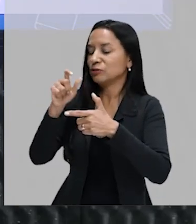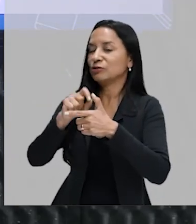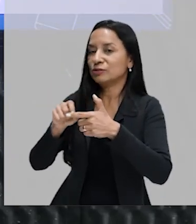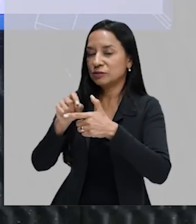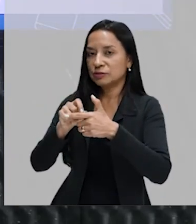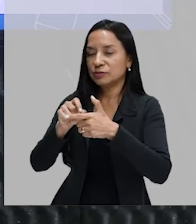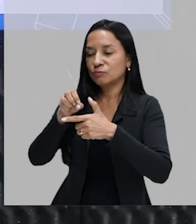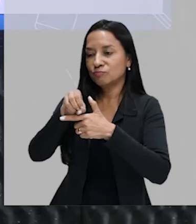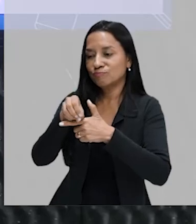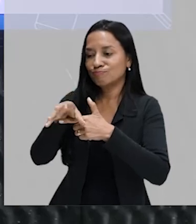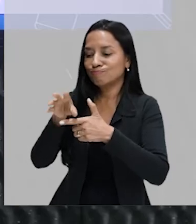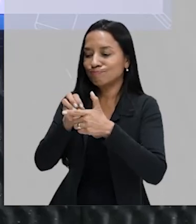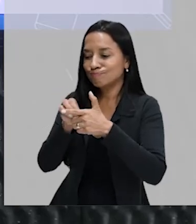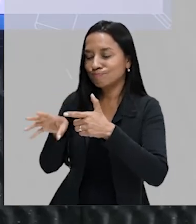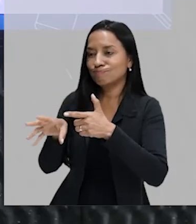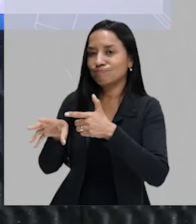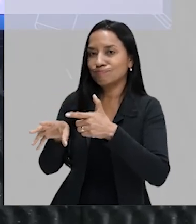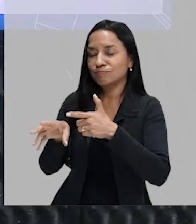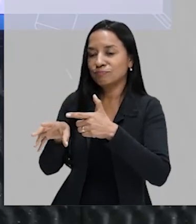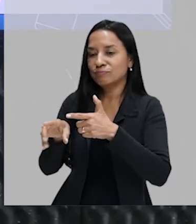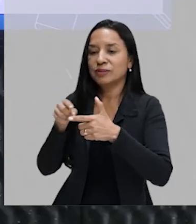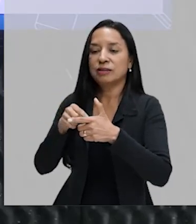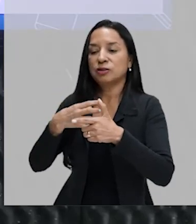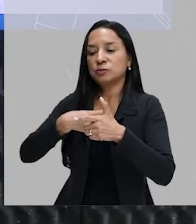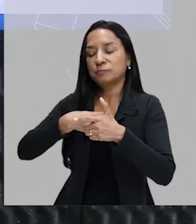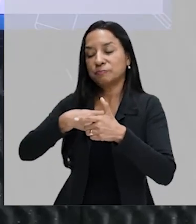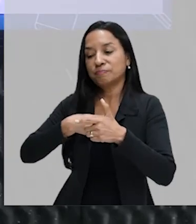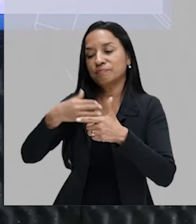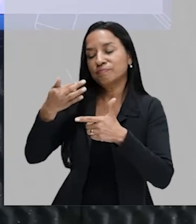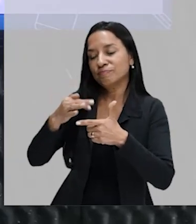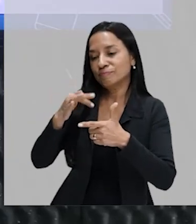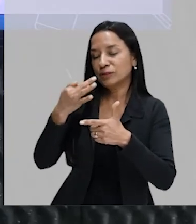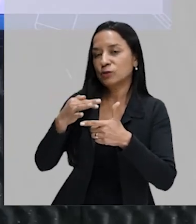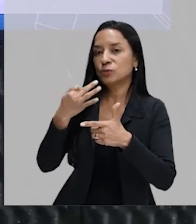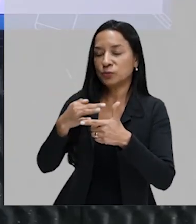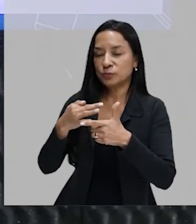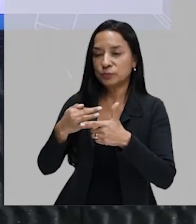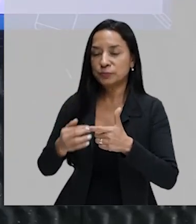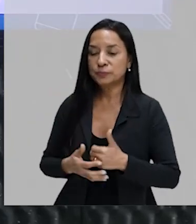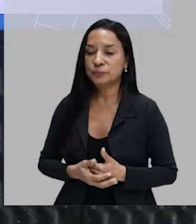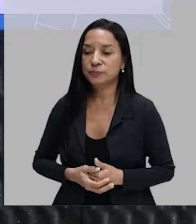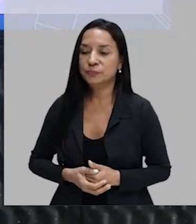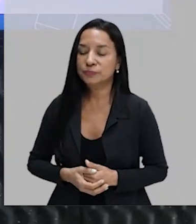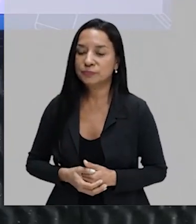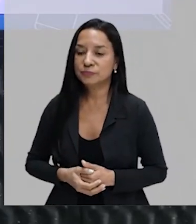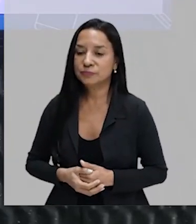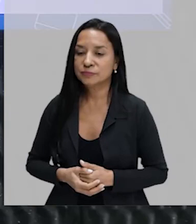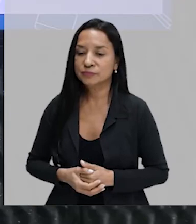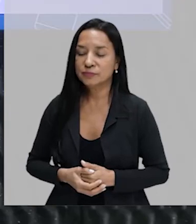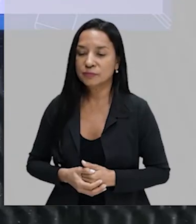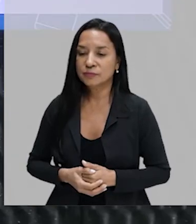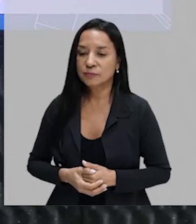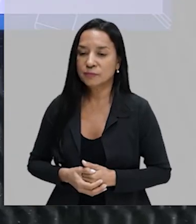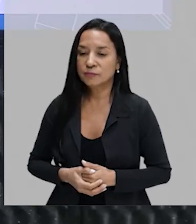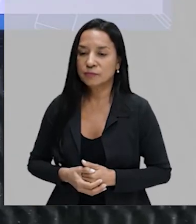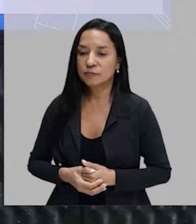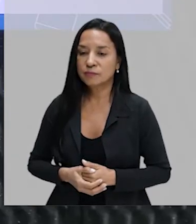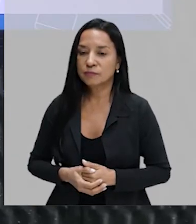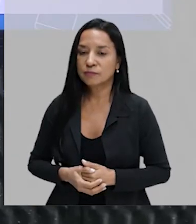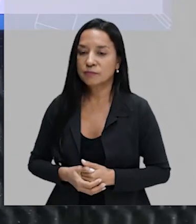espermatozoides querendo ser liberado. Aí o cara vai sentir uma dorzinha, né? Vai sentir um desconforto. Então é isso.